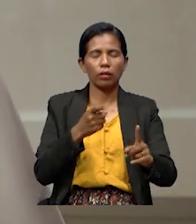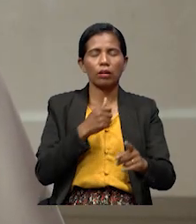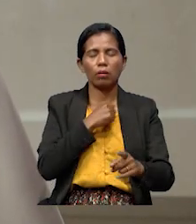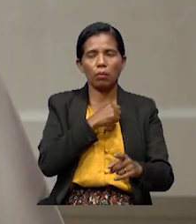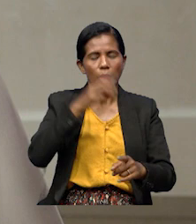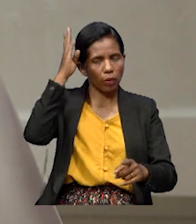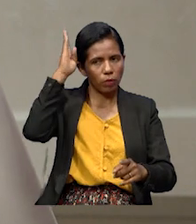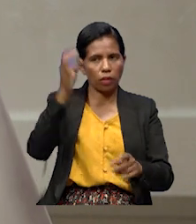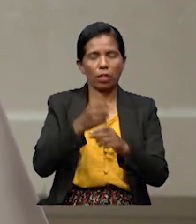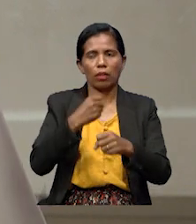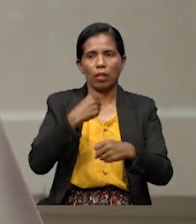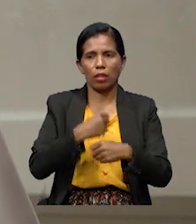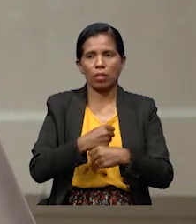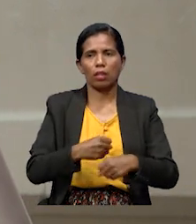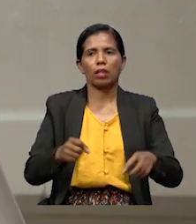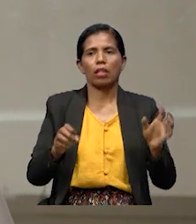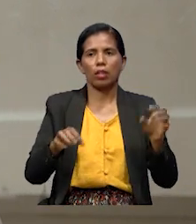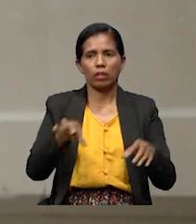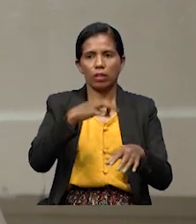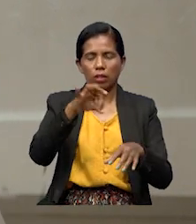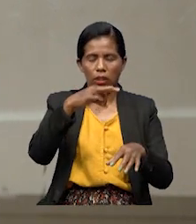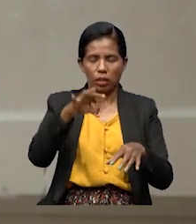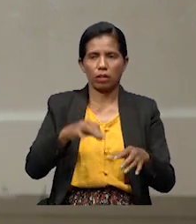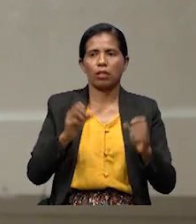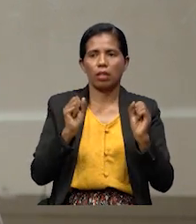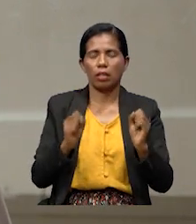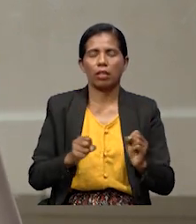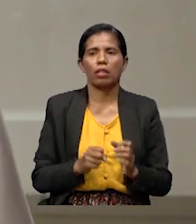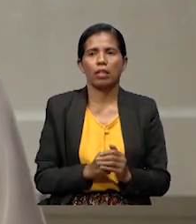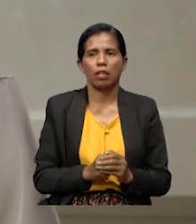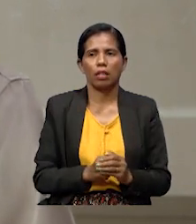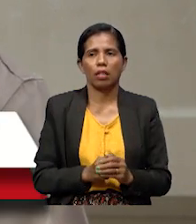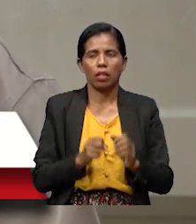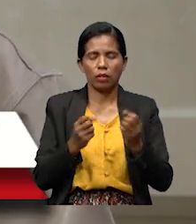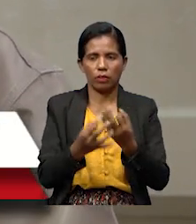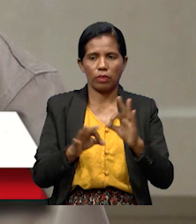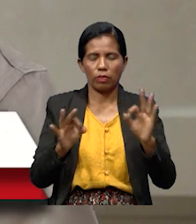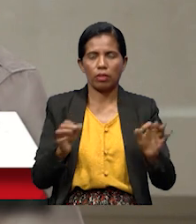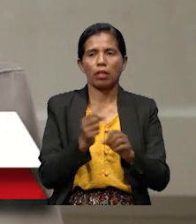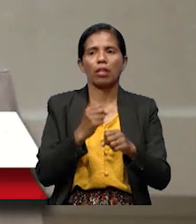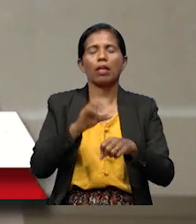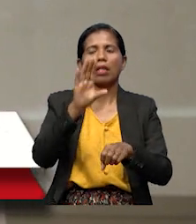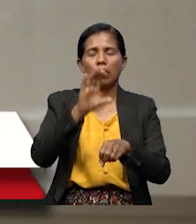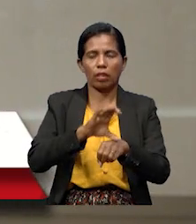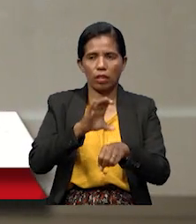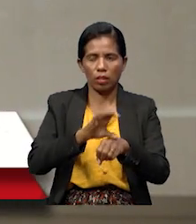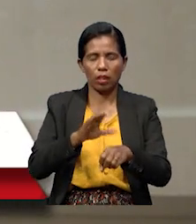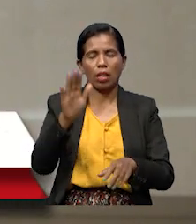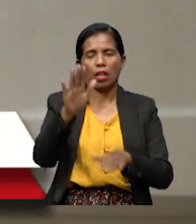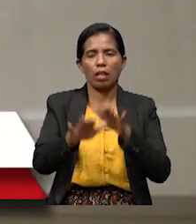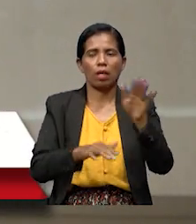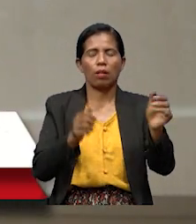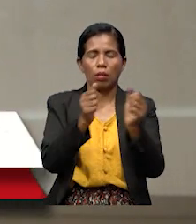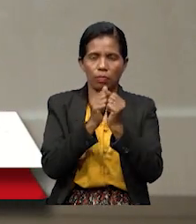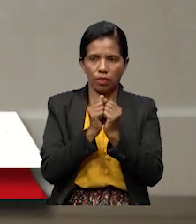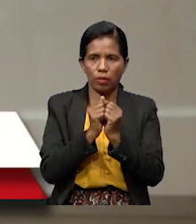Russo, atalau, atu halau Sínodo idane. Sínodo ne, ninia finalidade, a saída da Igreja lau hamutuk.